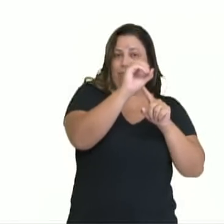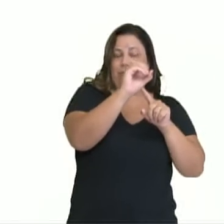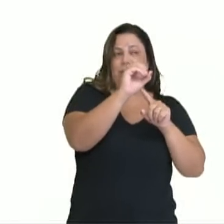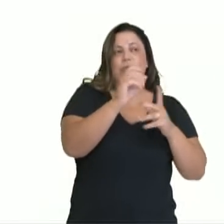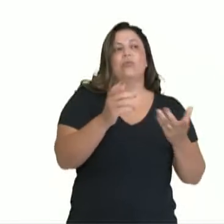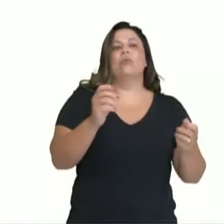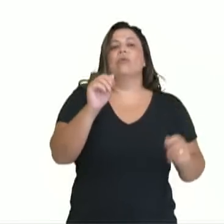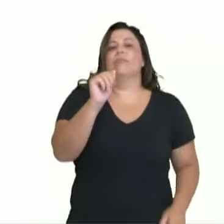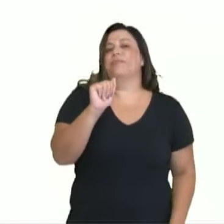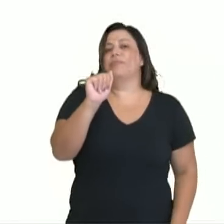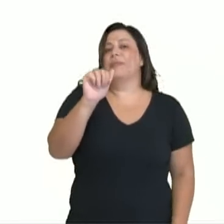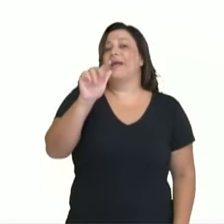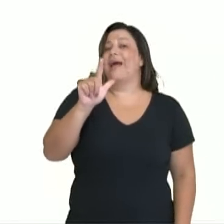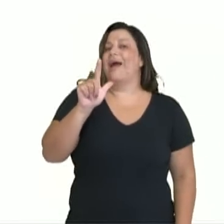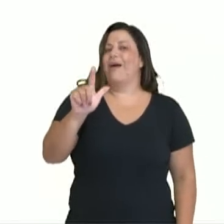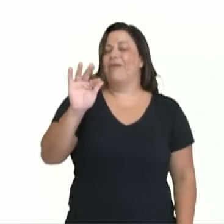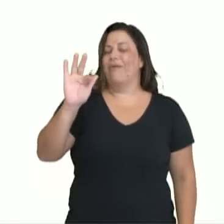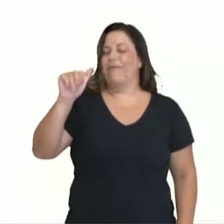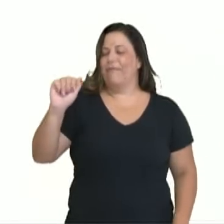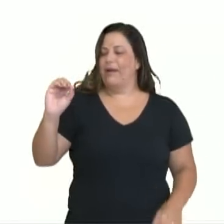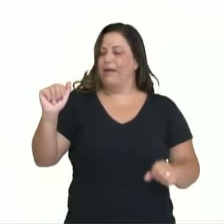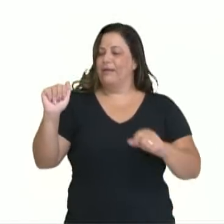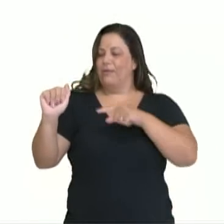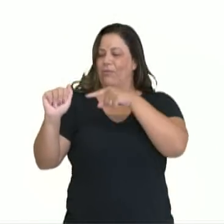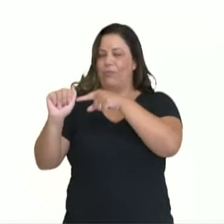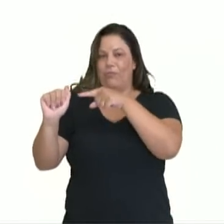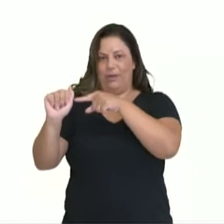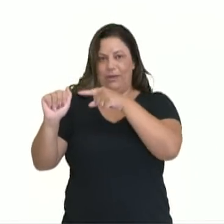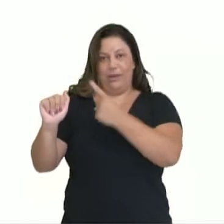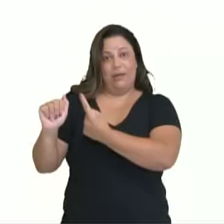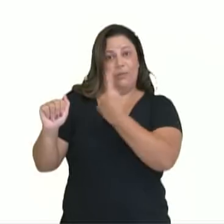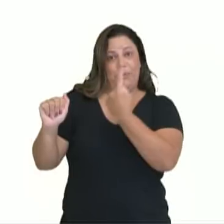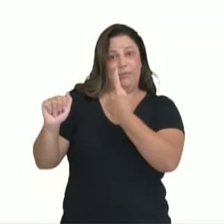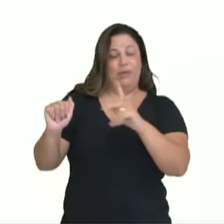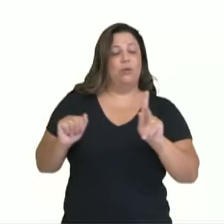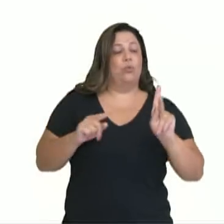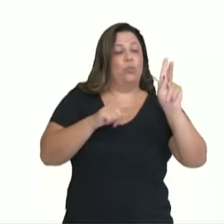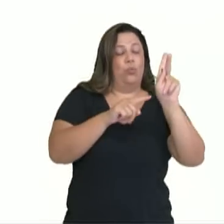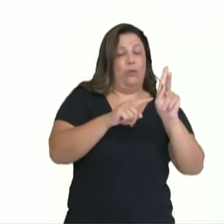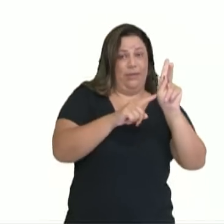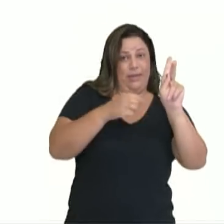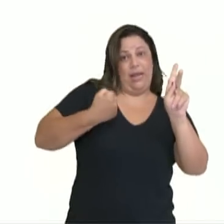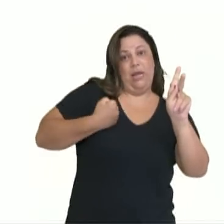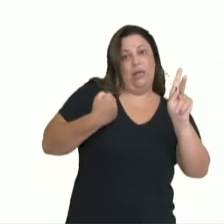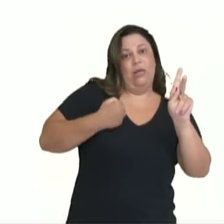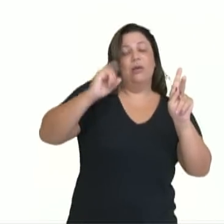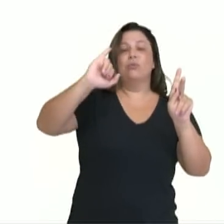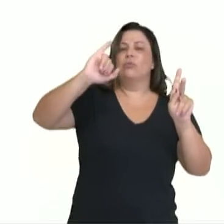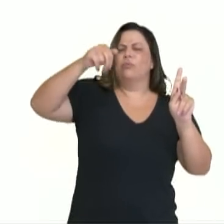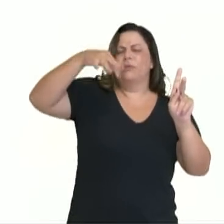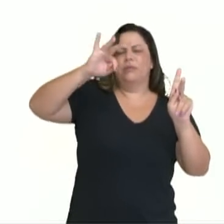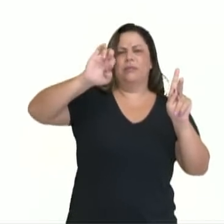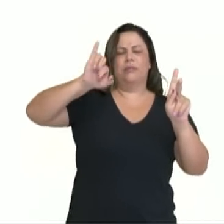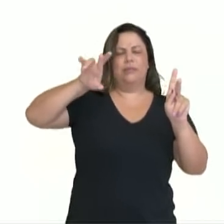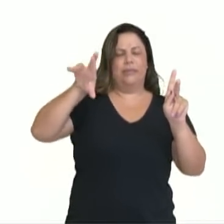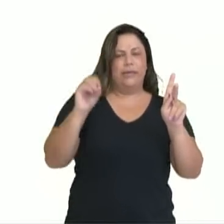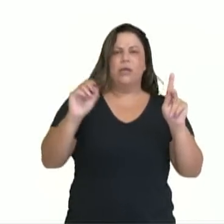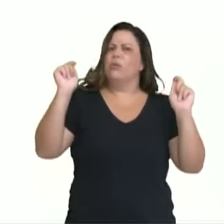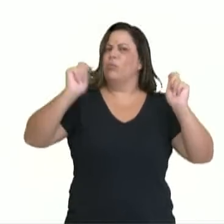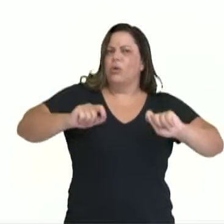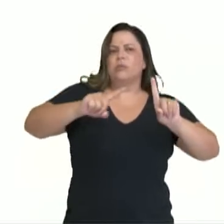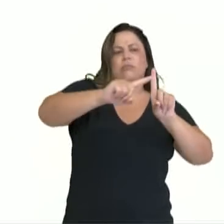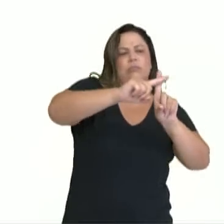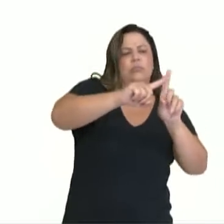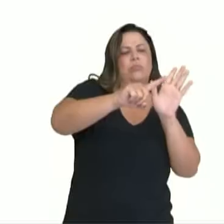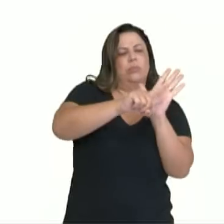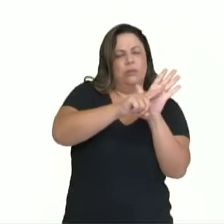aquele alfa graus lá no finalzinho é a primeira determinação. O K é um número inteiro, que pode ser positivo ou negativo, e que indica